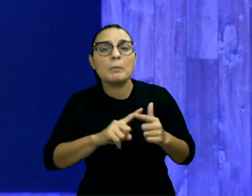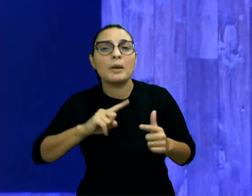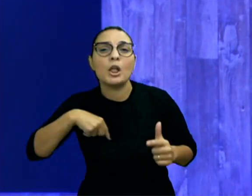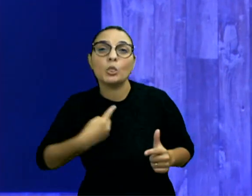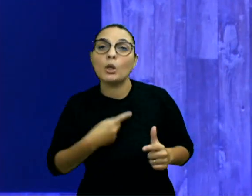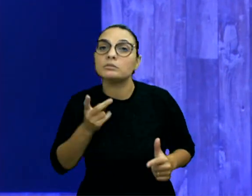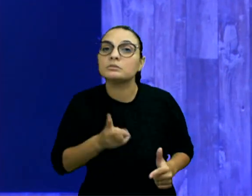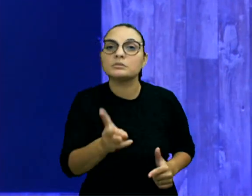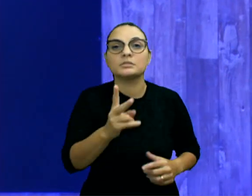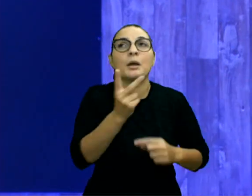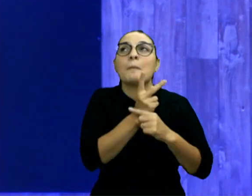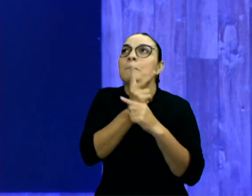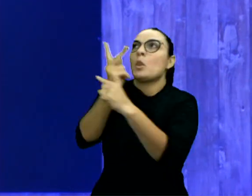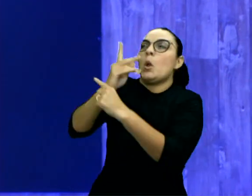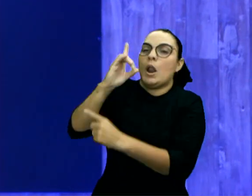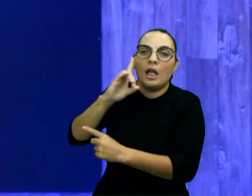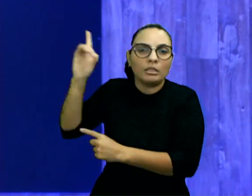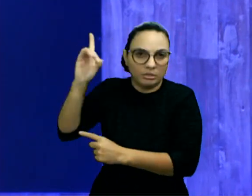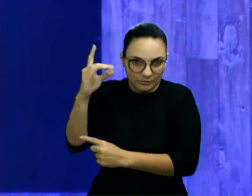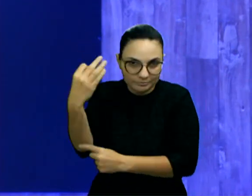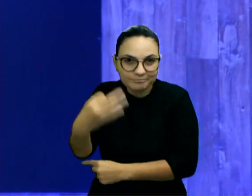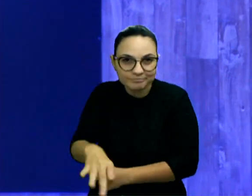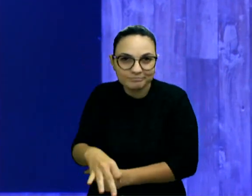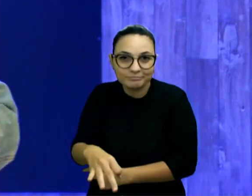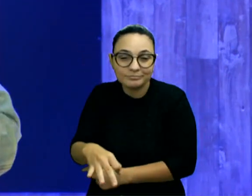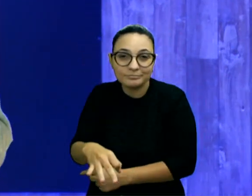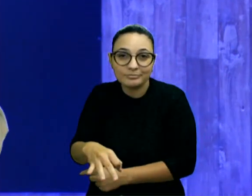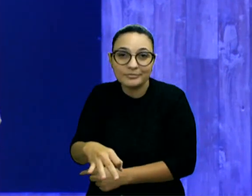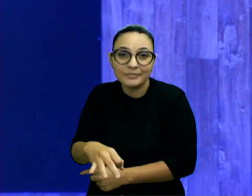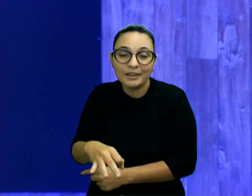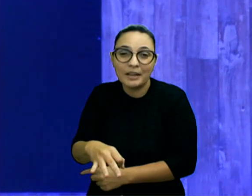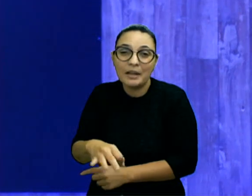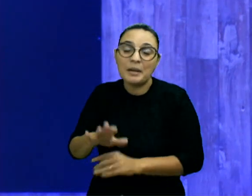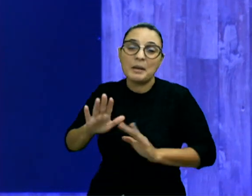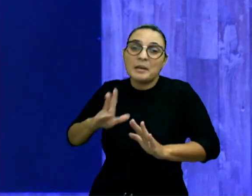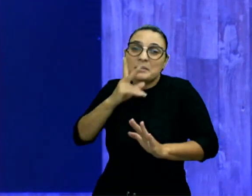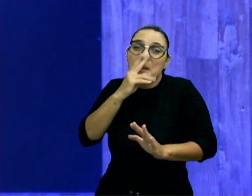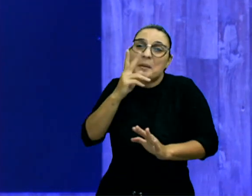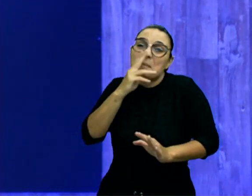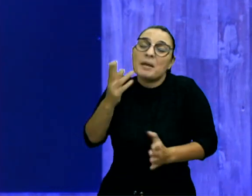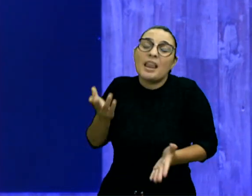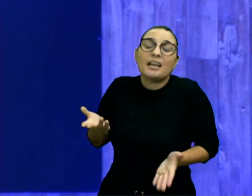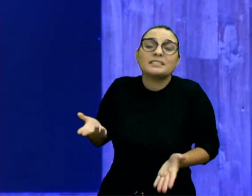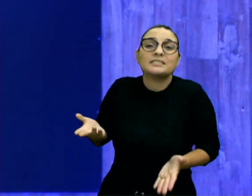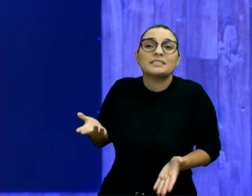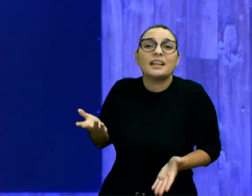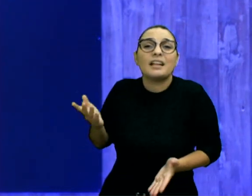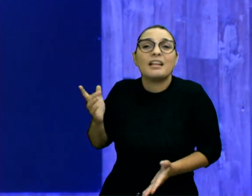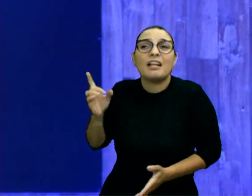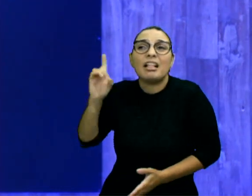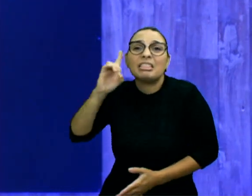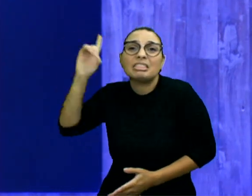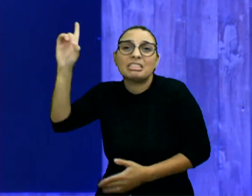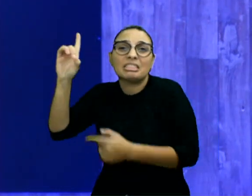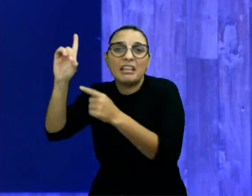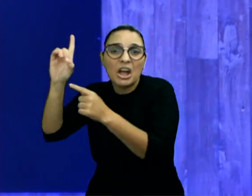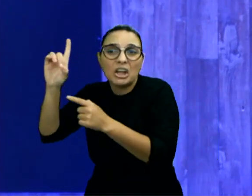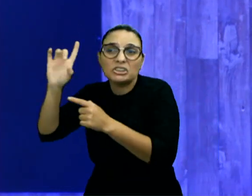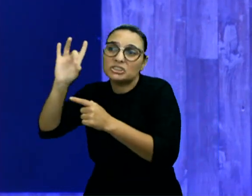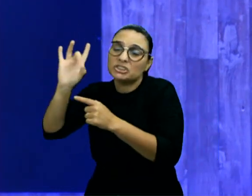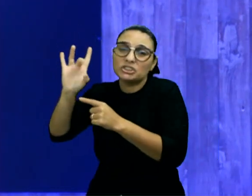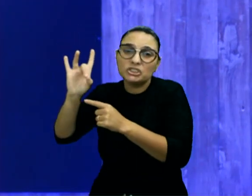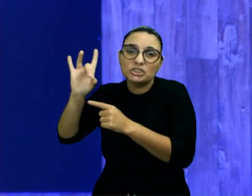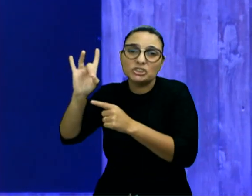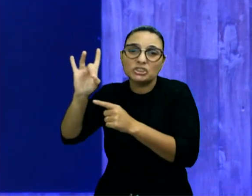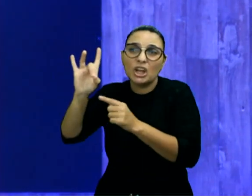a recorrer ao Senhor. Aí o Senhor acaba se tornando, Jesus acaba se tornando um SOS.